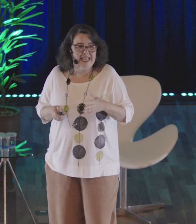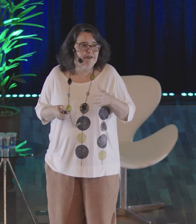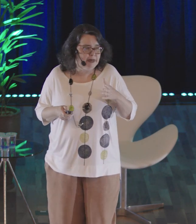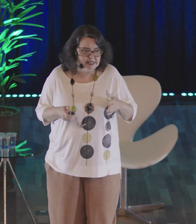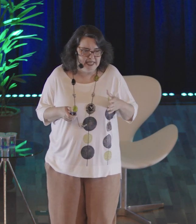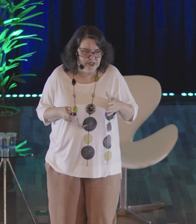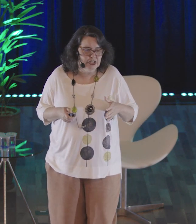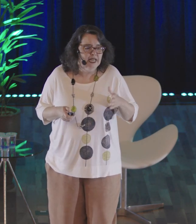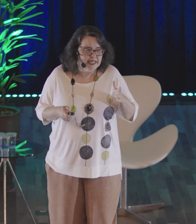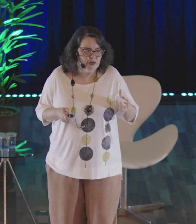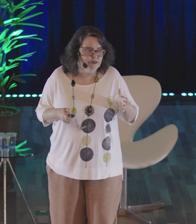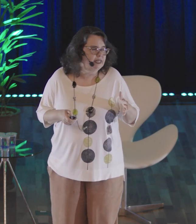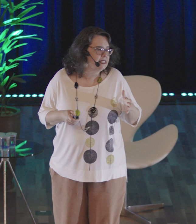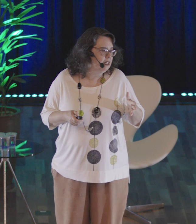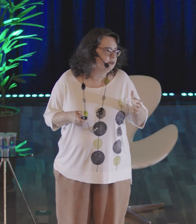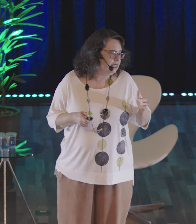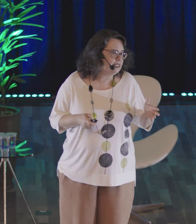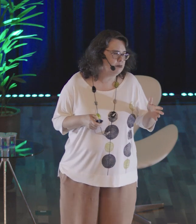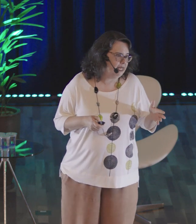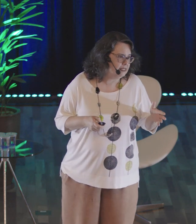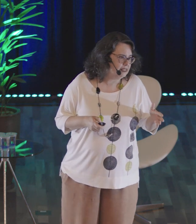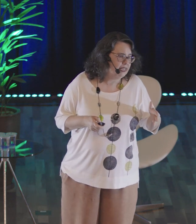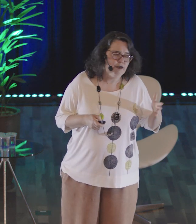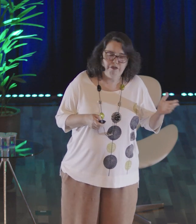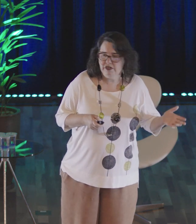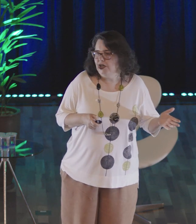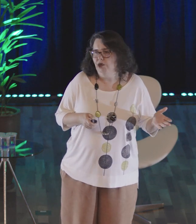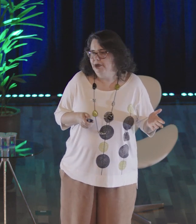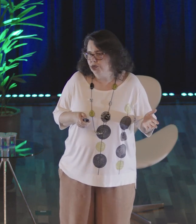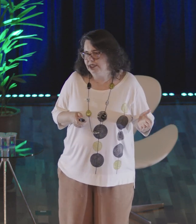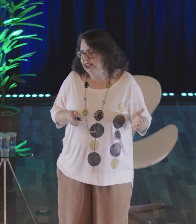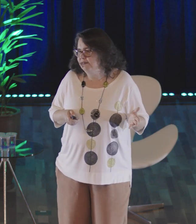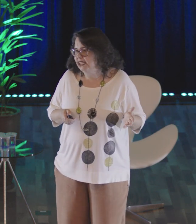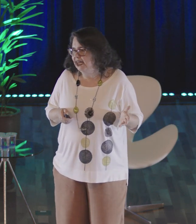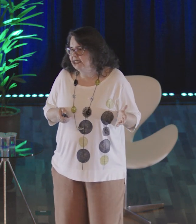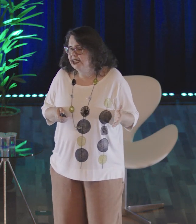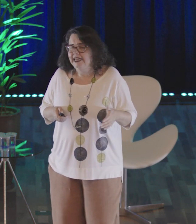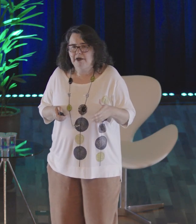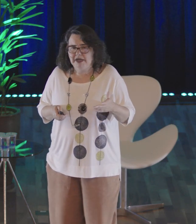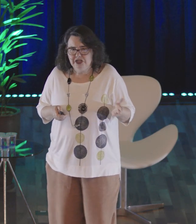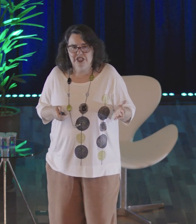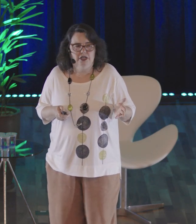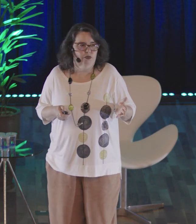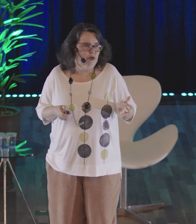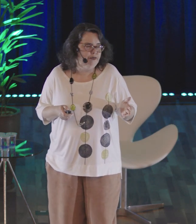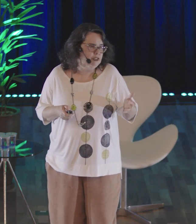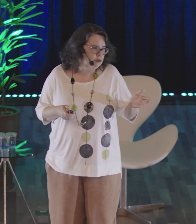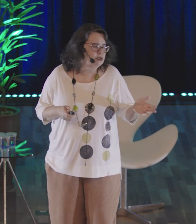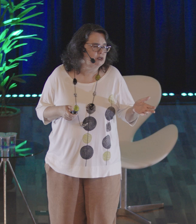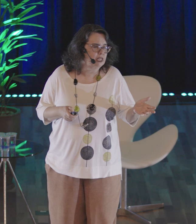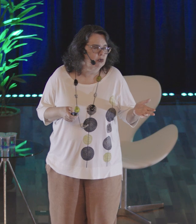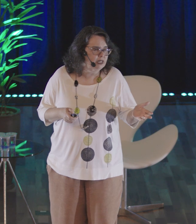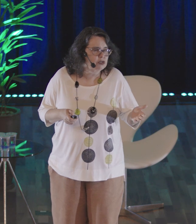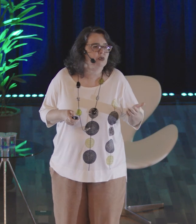negra esteve presente na confecção dessas peças, fossem como pessoas escravizadas que aprendiam o